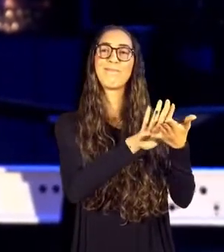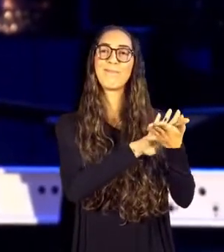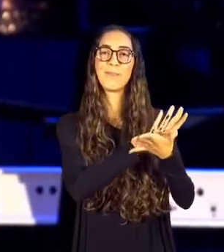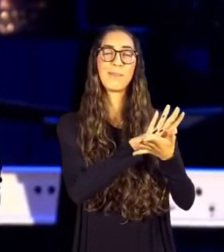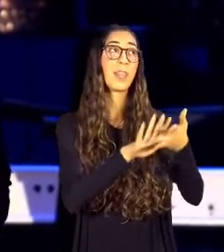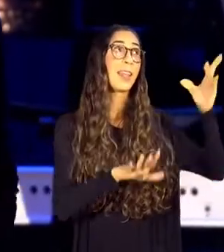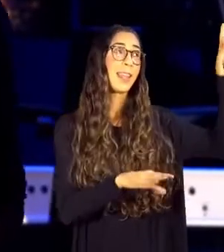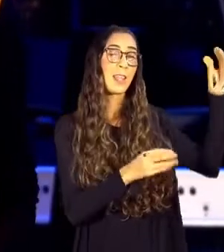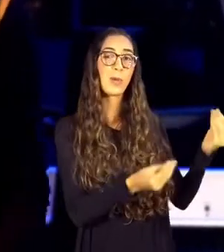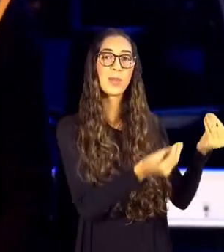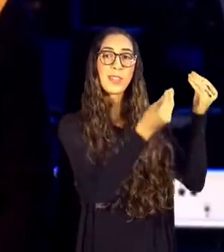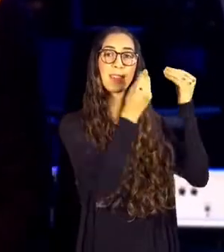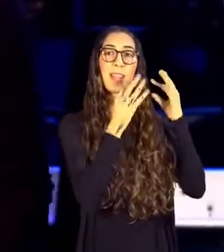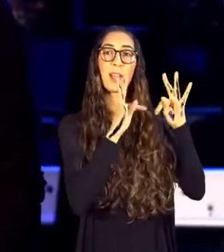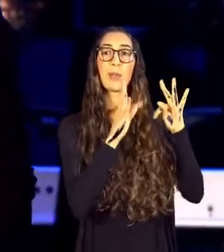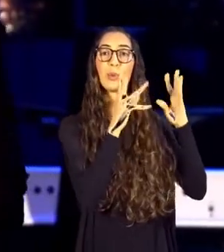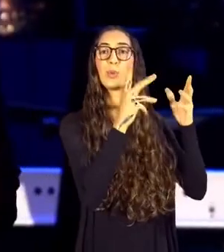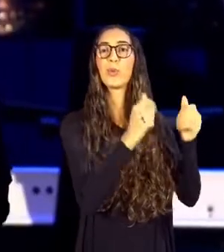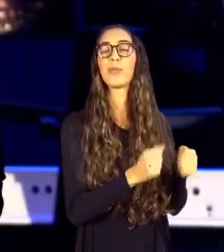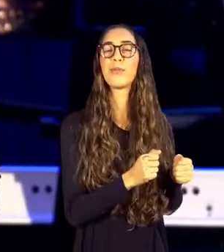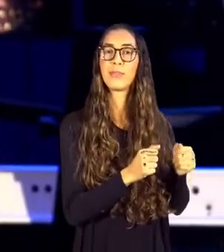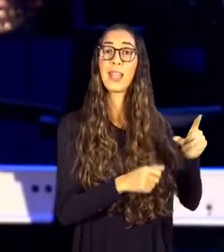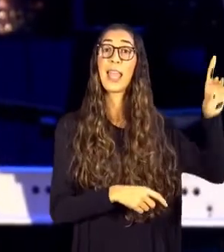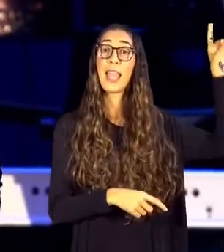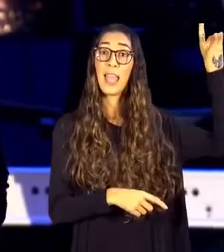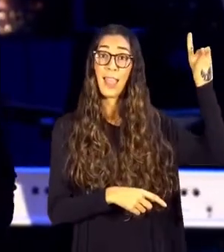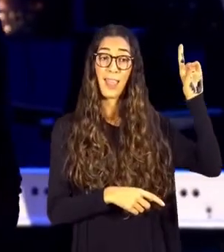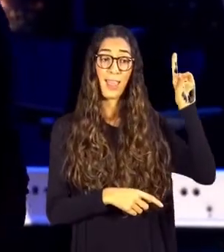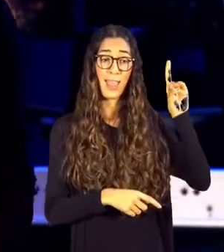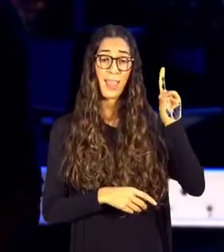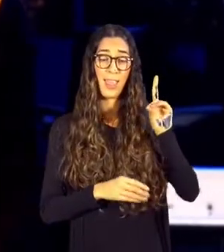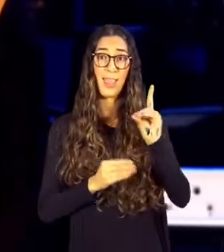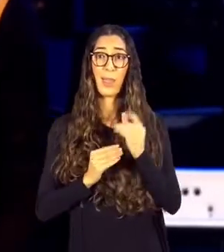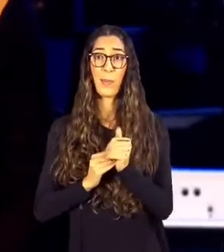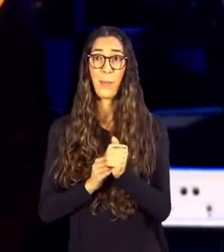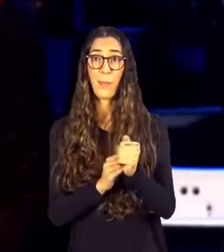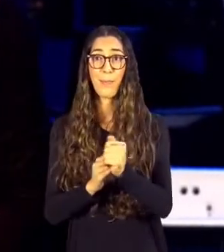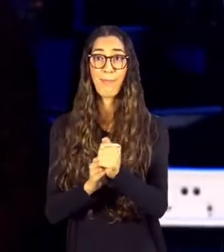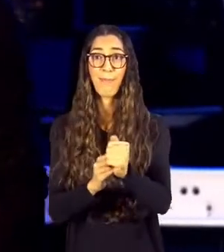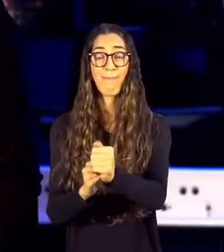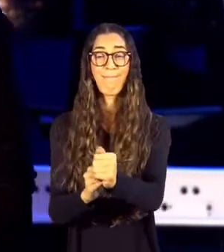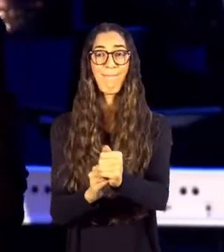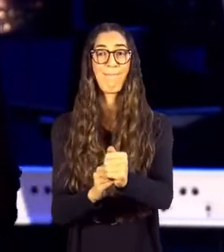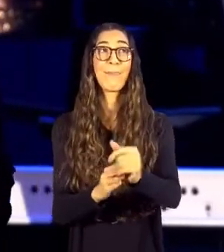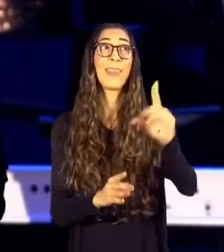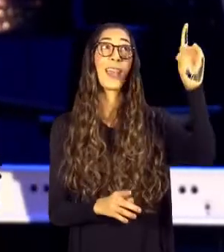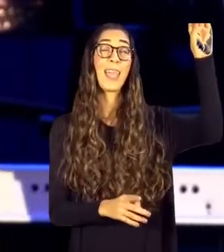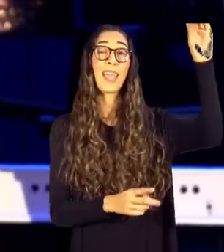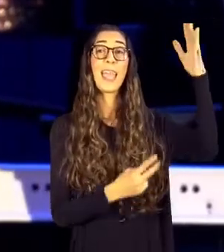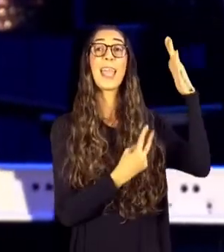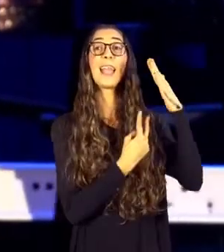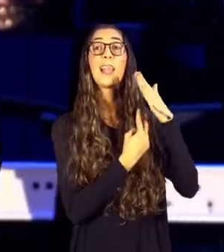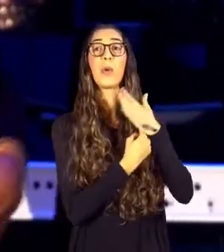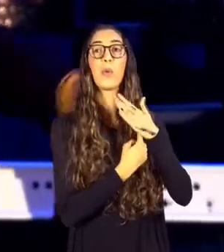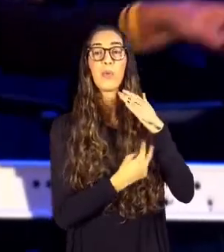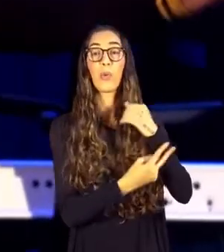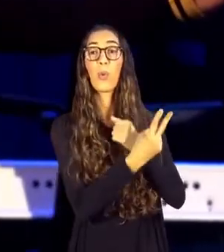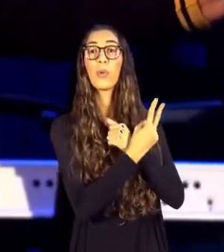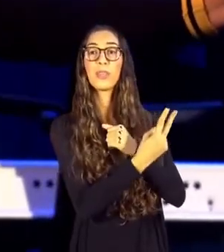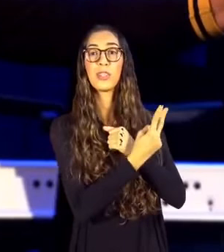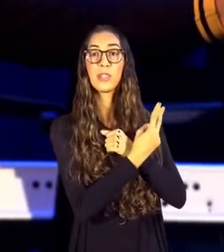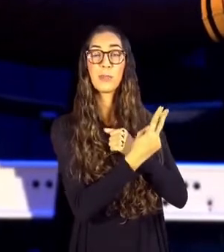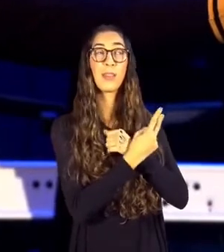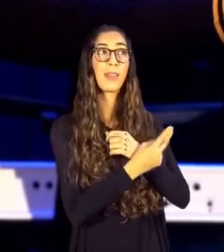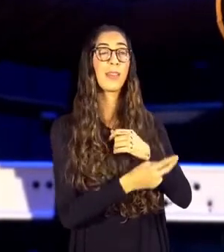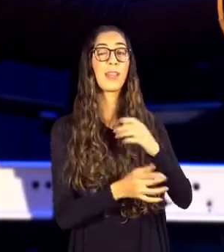Ele me leva a pastos verdejantes, às águas tranquilas. Ele cuida de mim. Ele morreu por mim. E